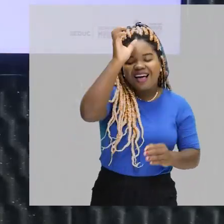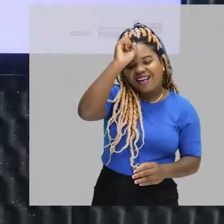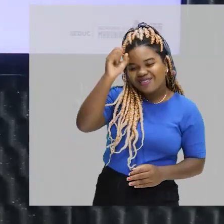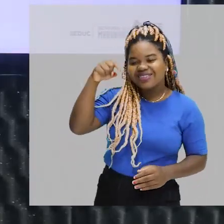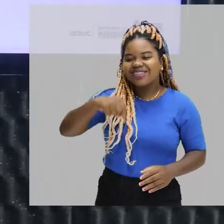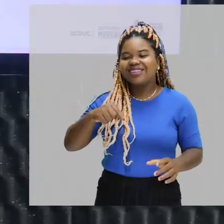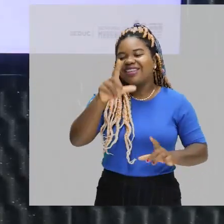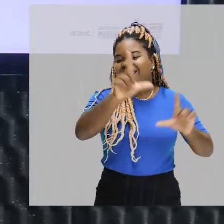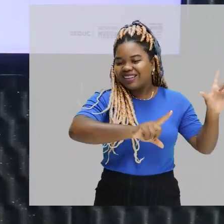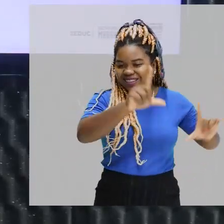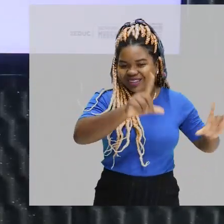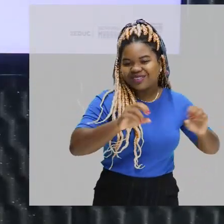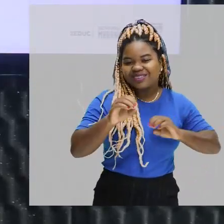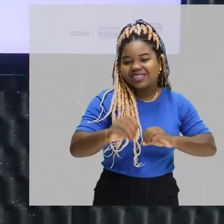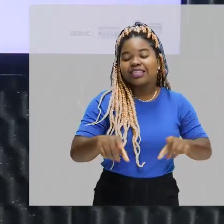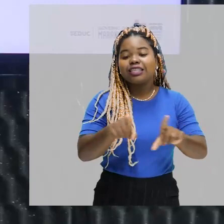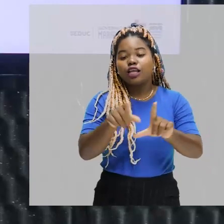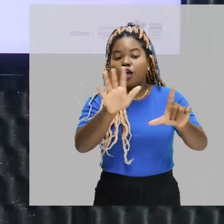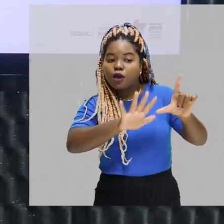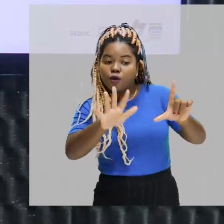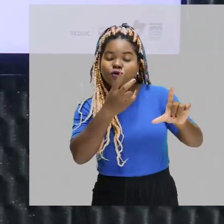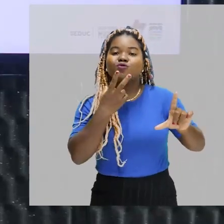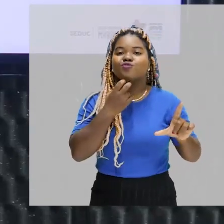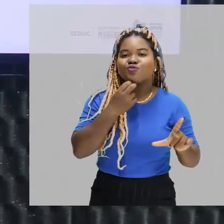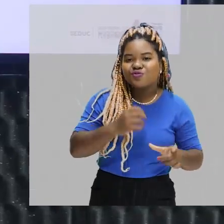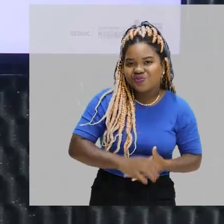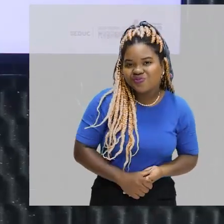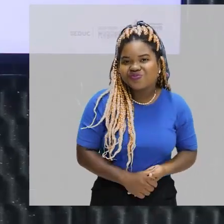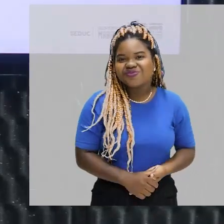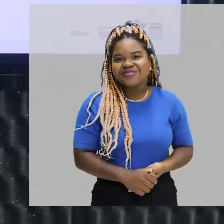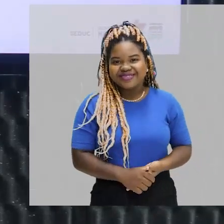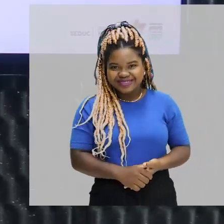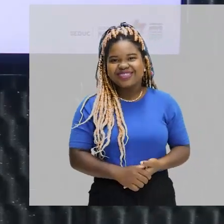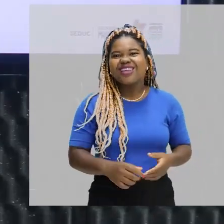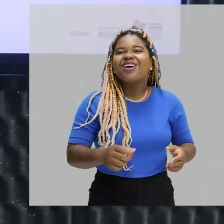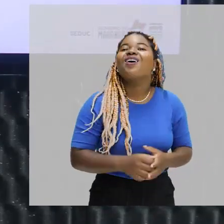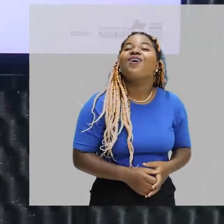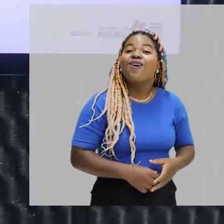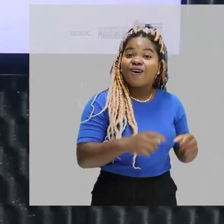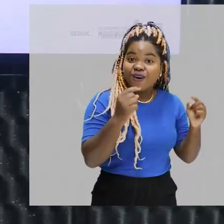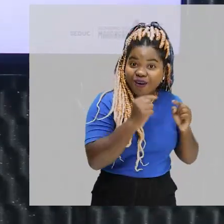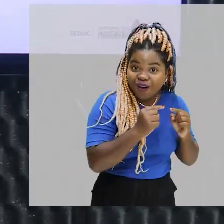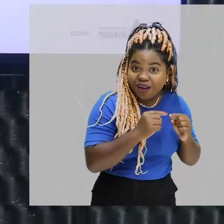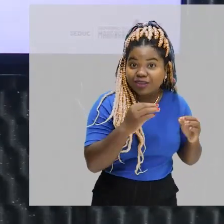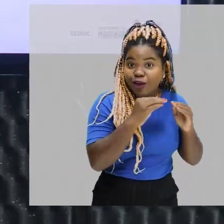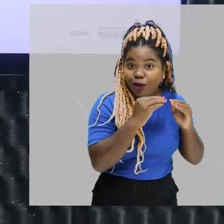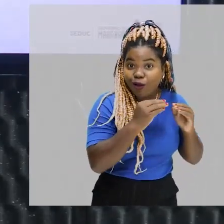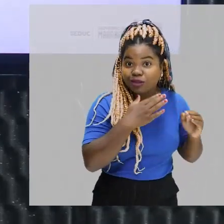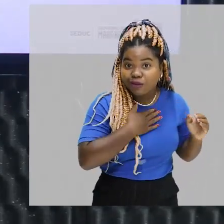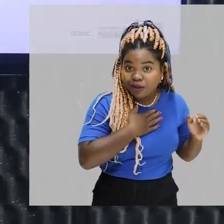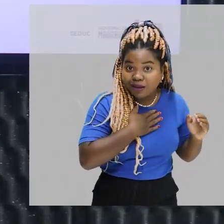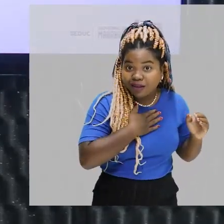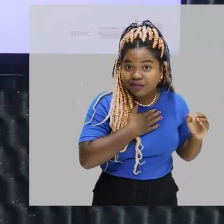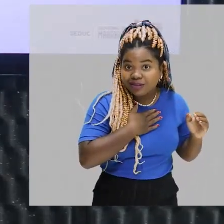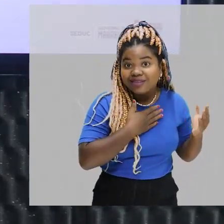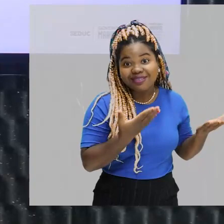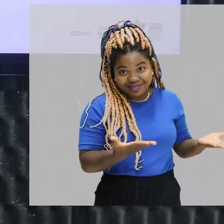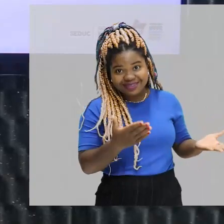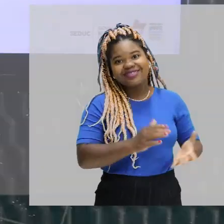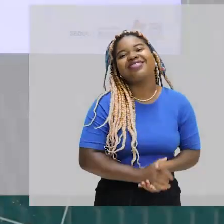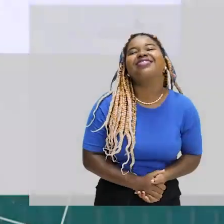Educação e ainda na plataforma Gonçalves Dias. Concordam comigo? Concordam? Então, vamos falar